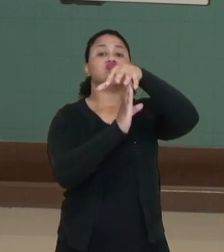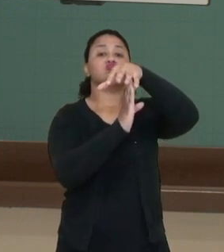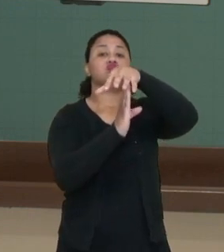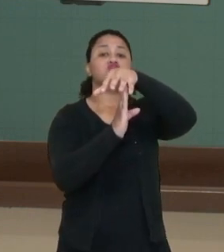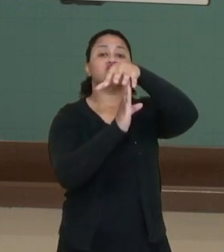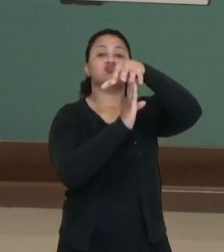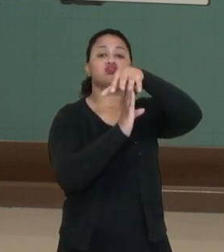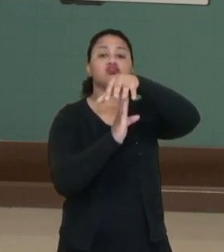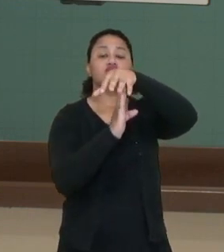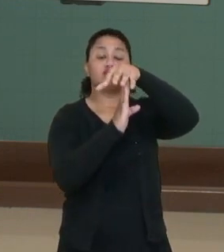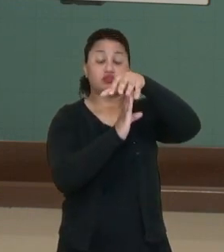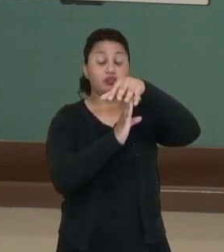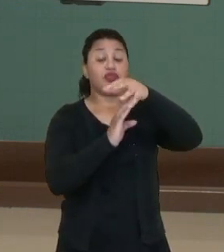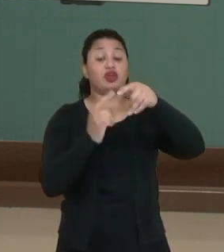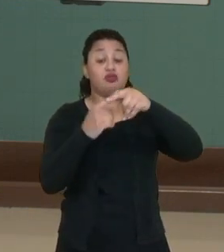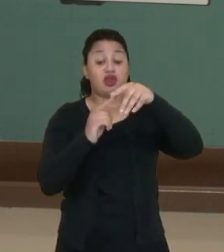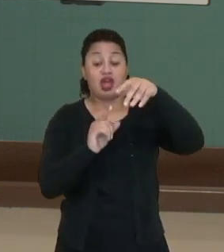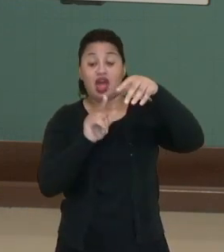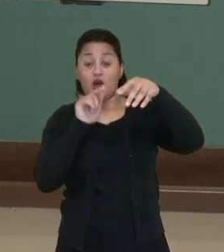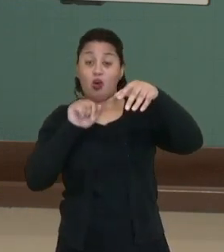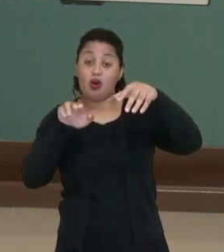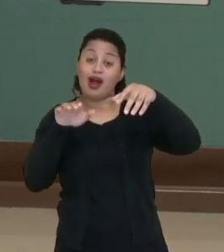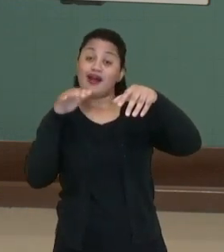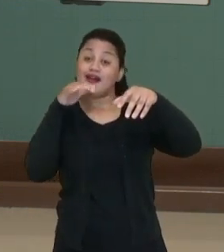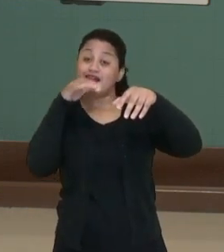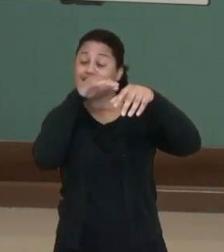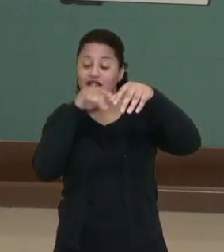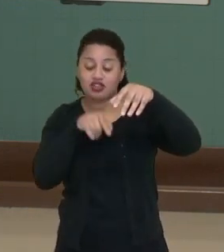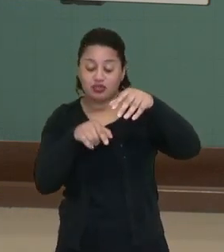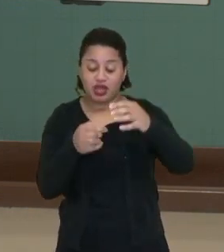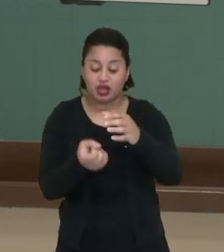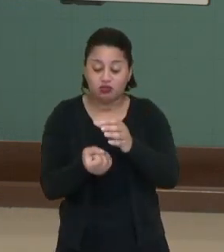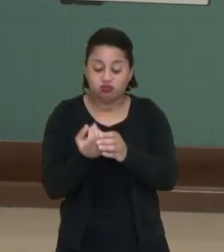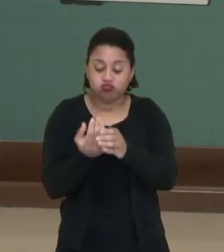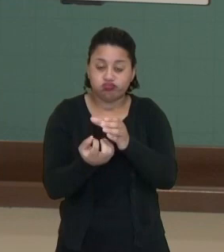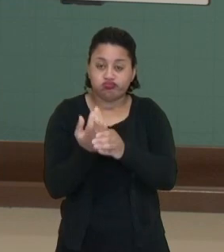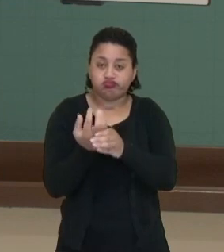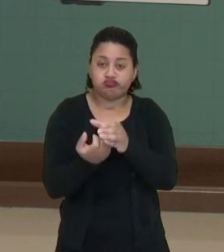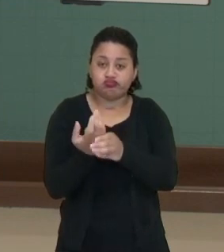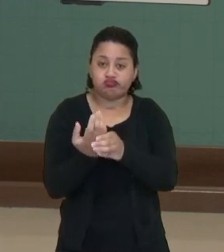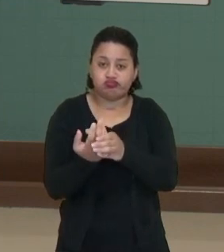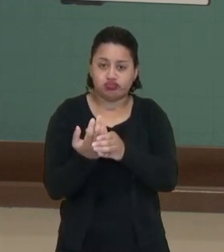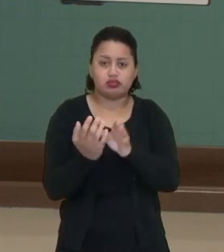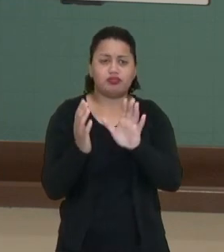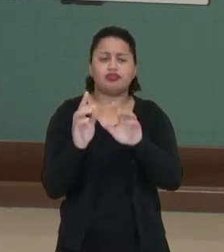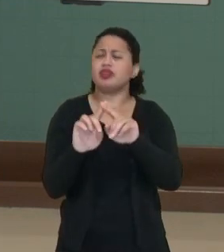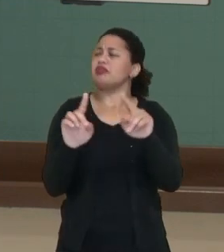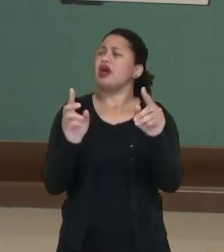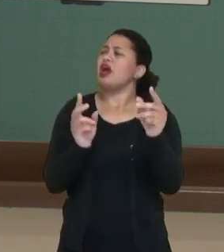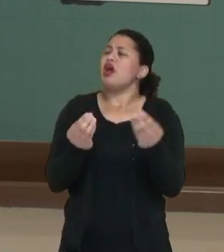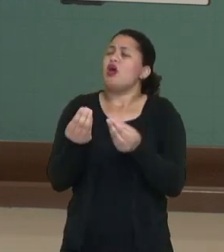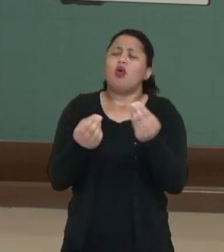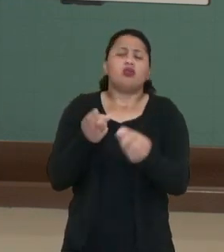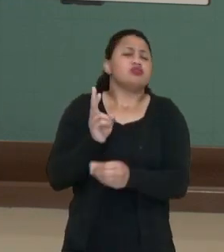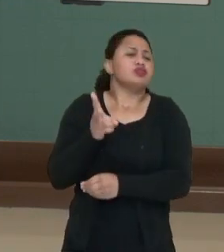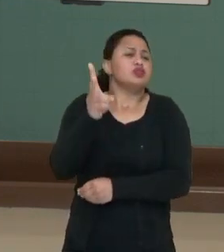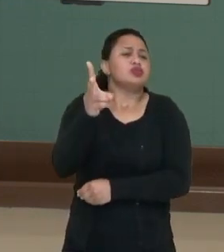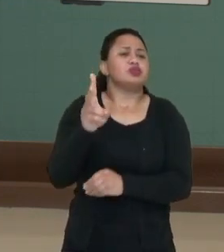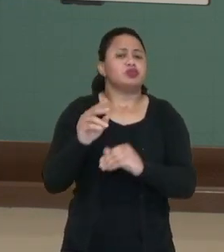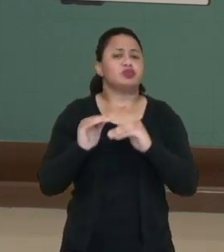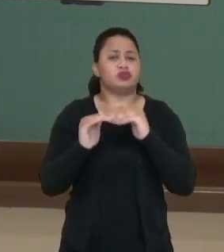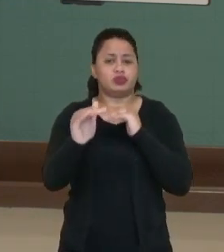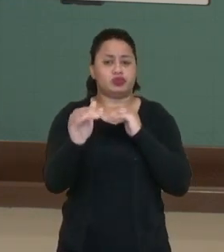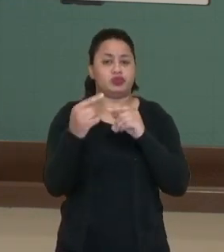Isso graças ao ar aquecido pela chama que está no bico de gás. Professora, mas daí como que ele vai se manter, Por conta